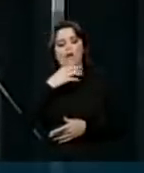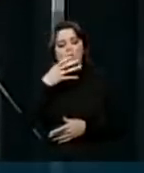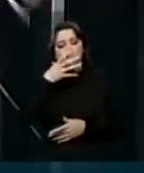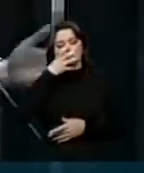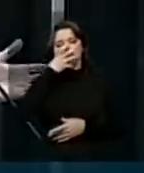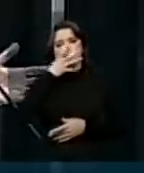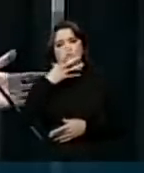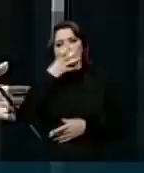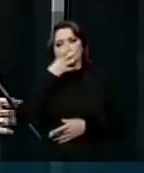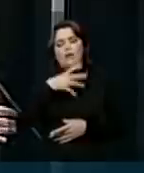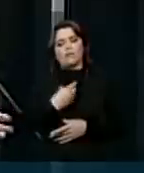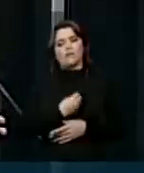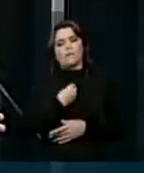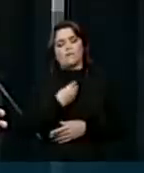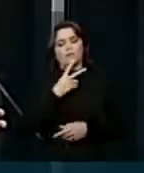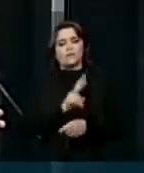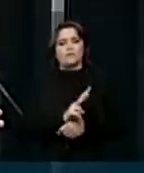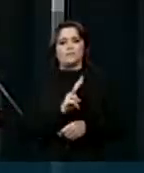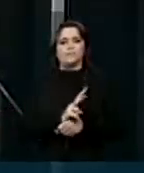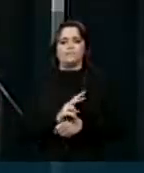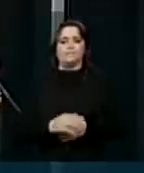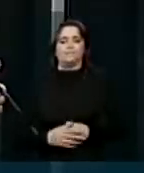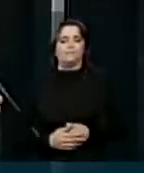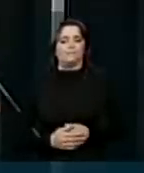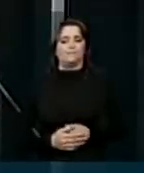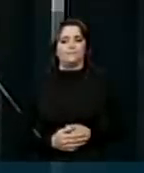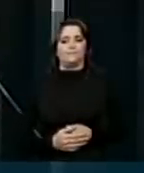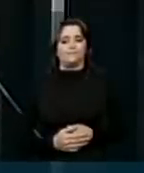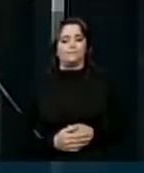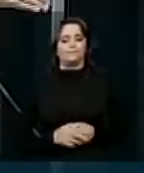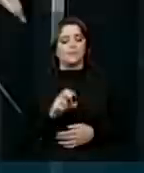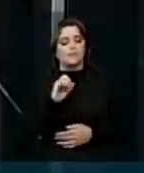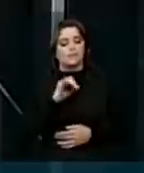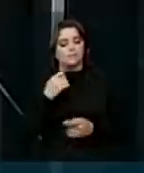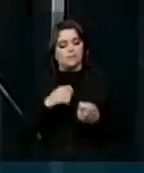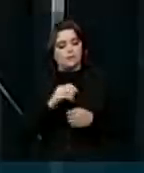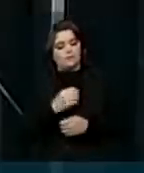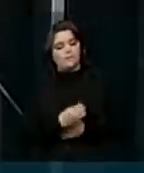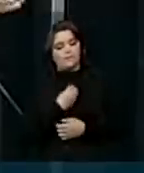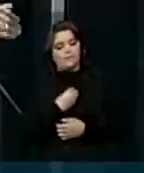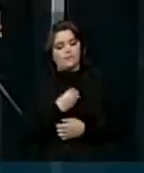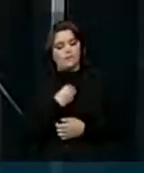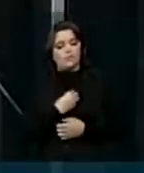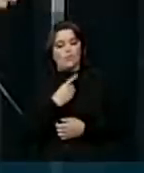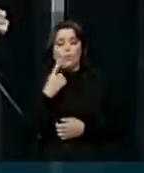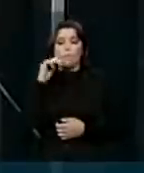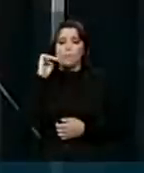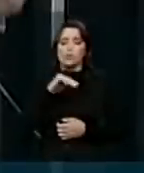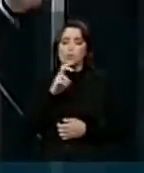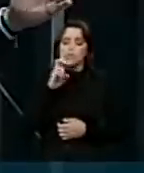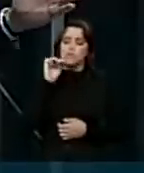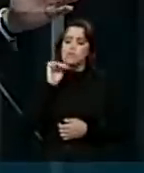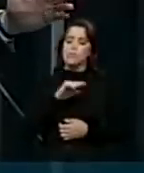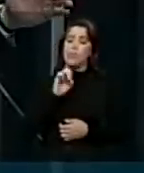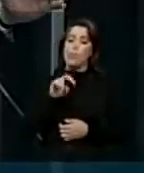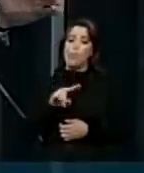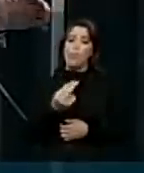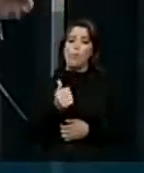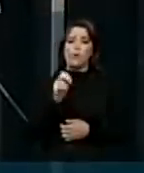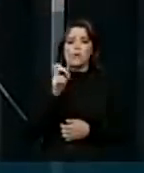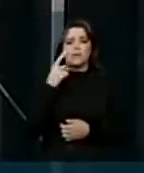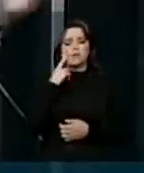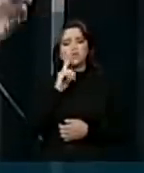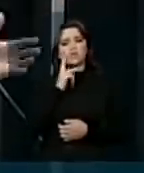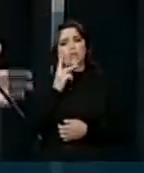incubadeira seja, tenha a sua vida preservada. E se tiver que viver um minuto, cinco minutos ou 15